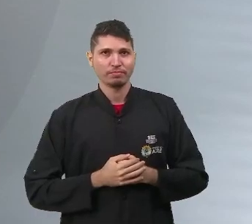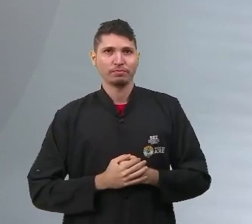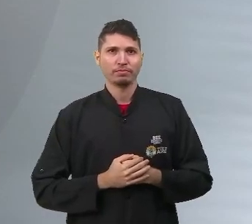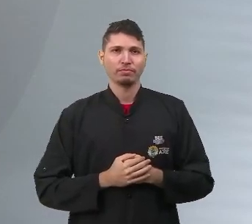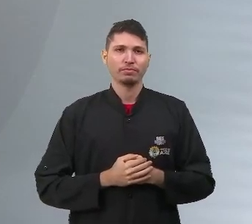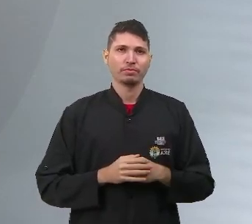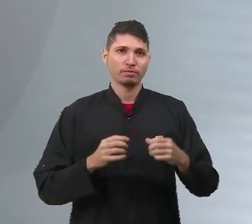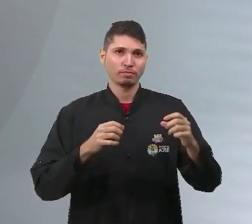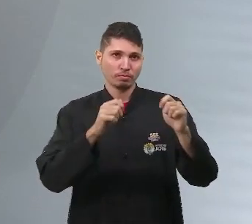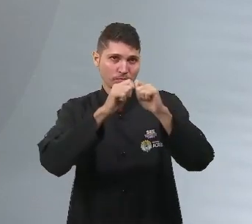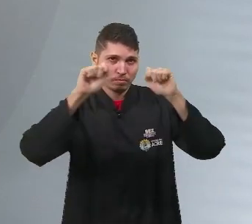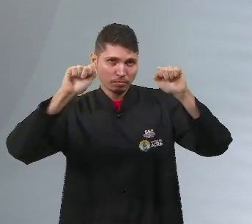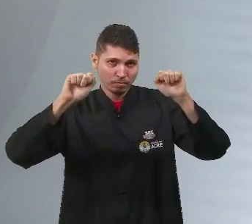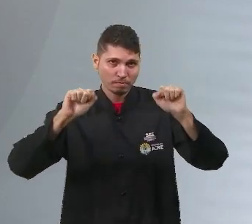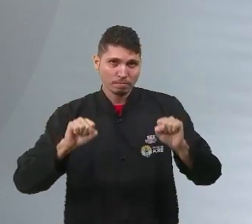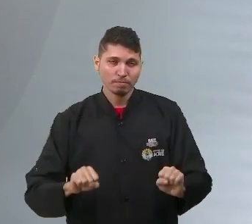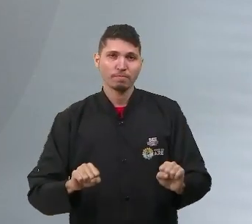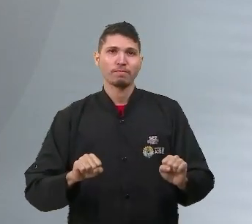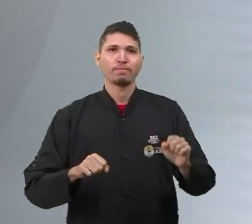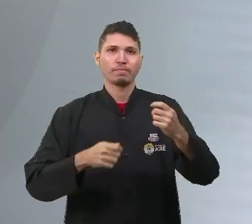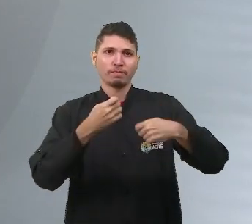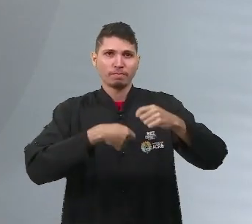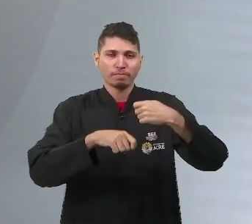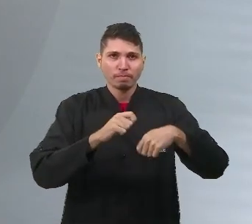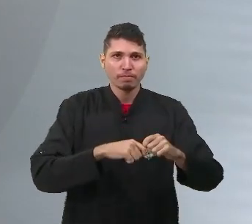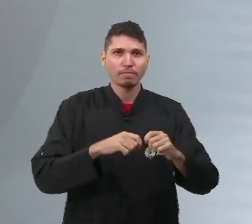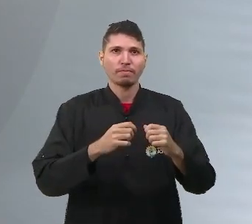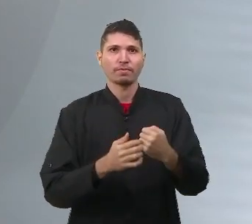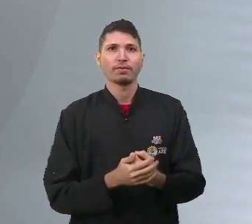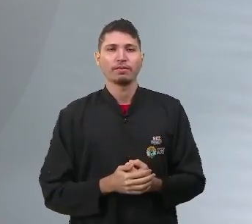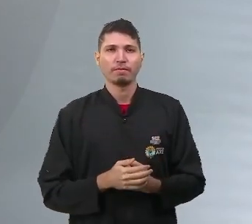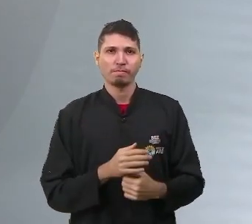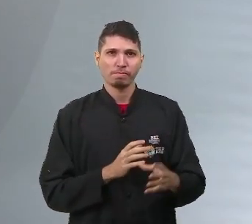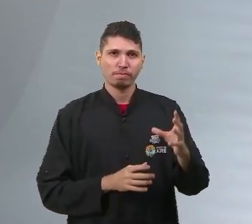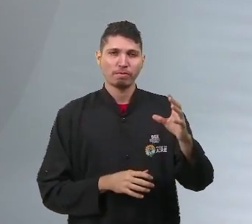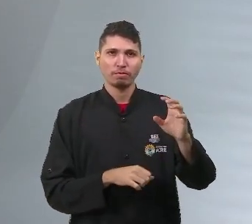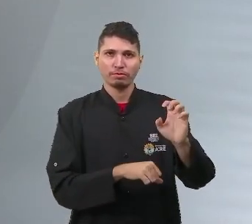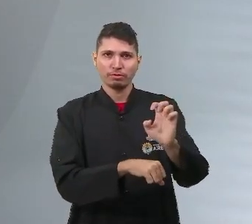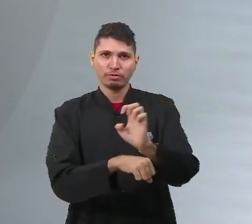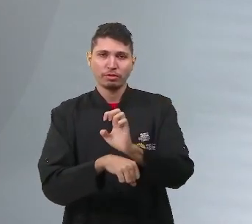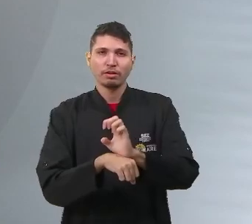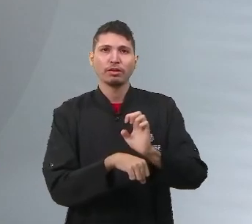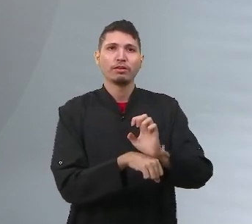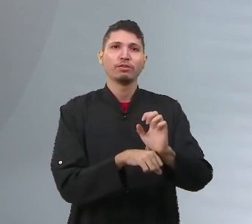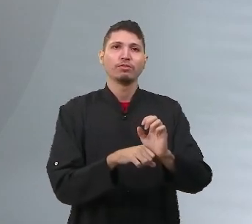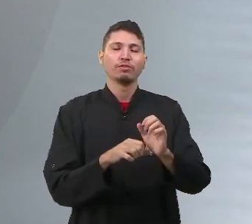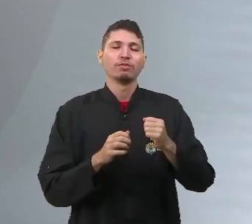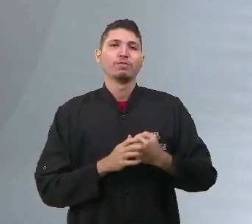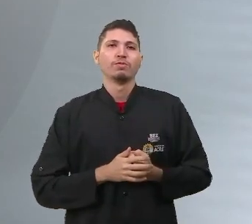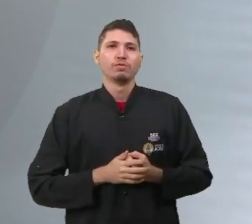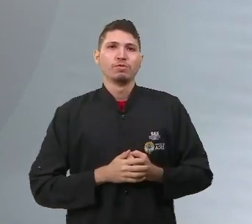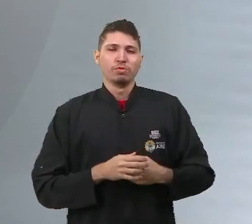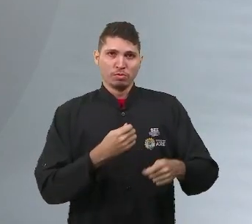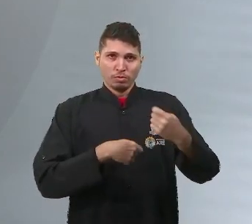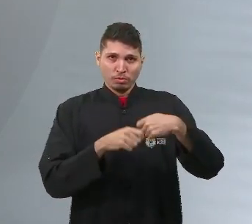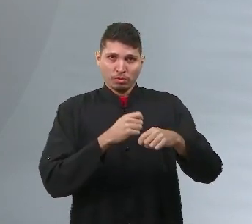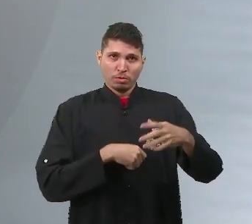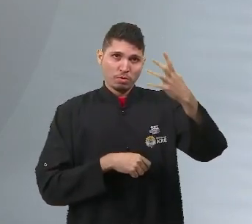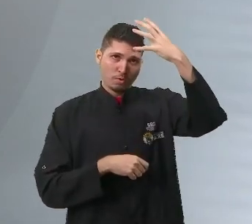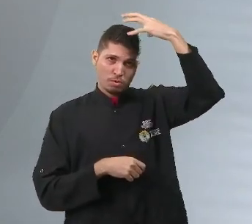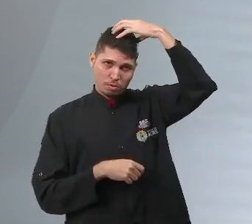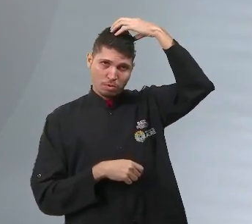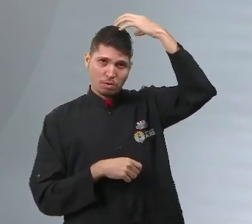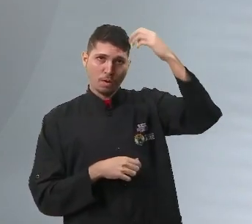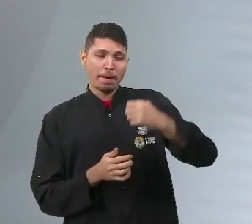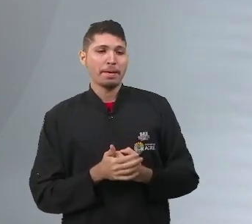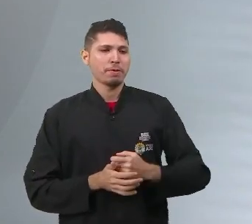Então, o mercantilismo é marcado por essa forte intervenção do Estado na economia, ou seja, o rei que determinava as